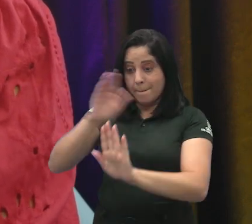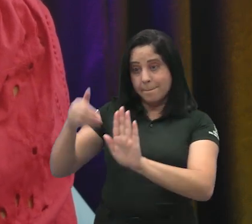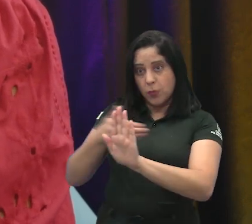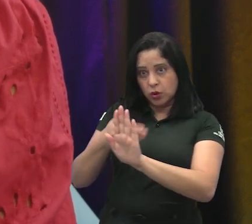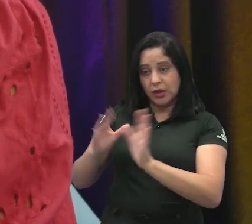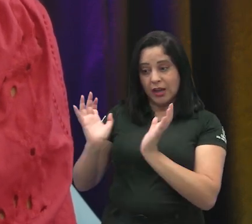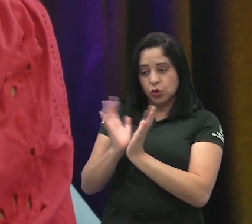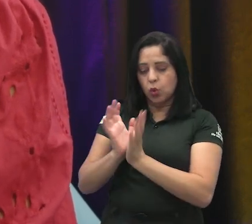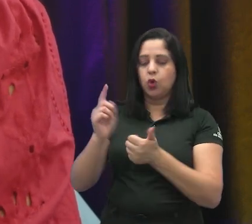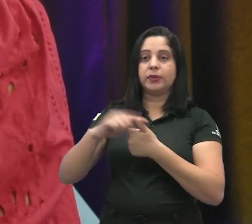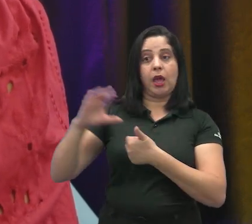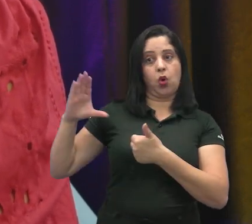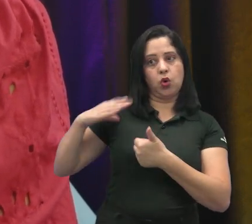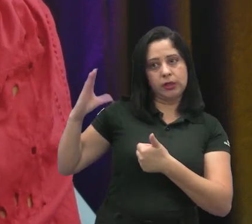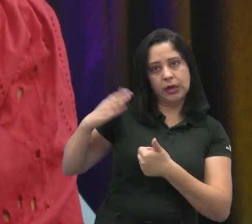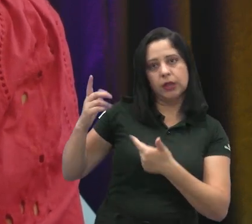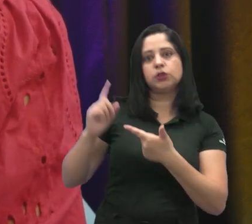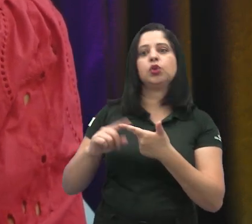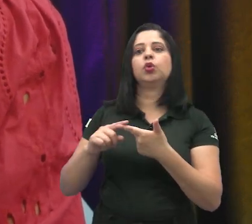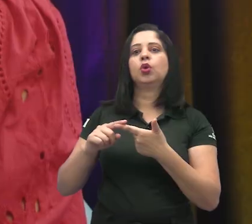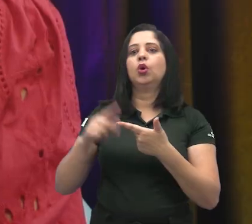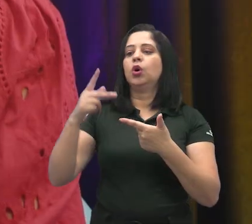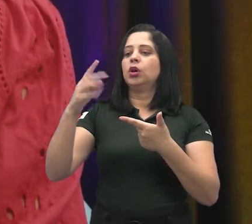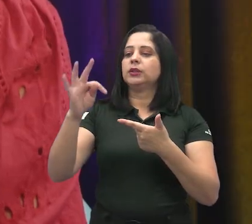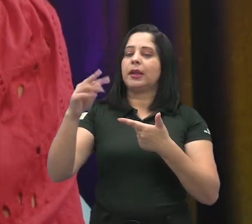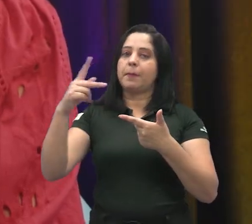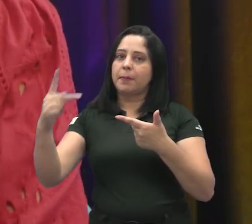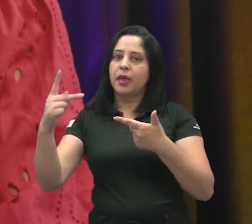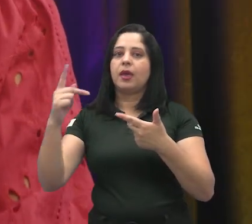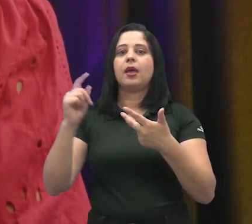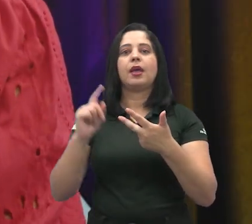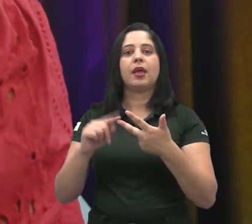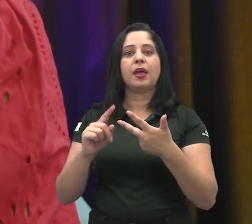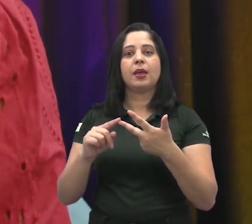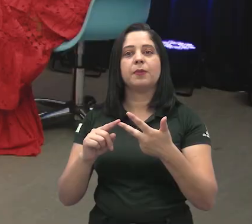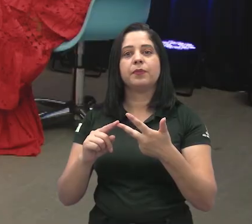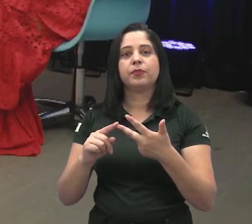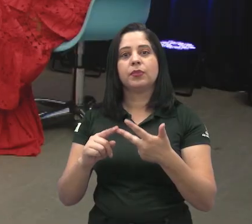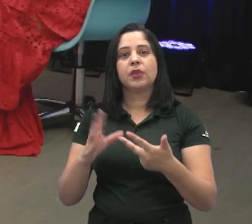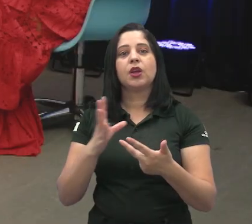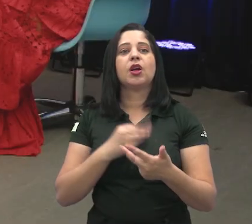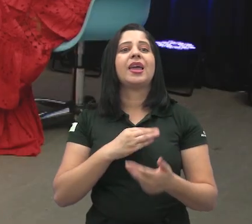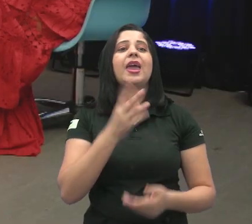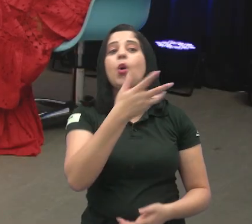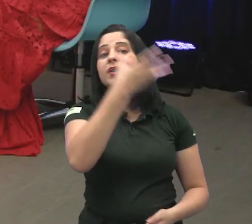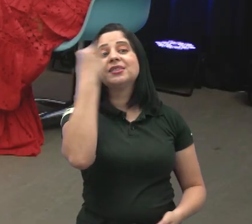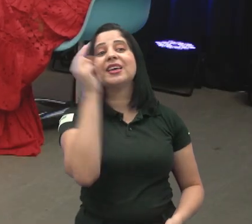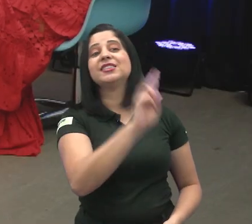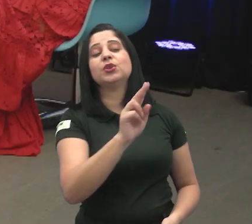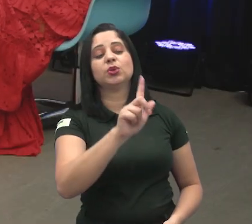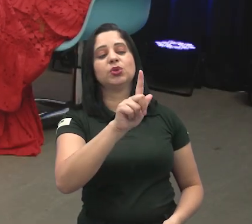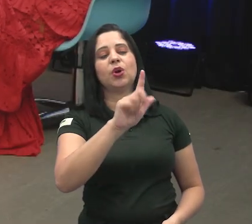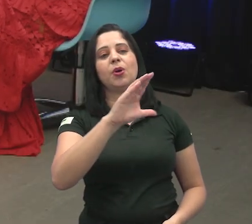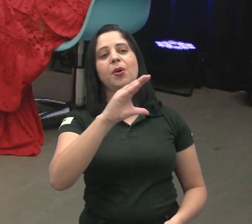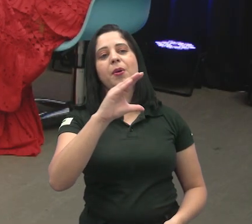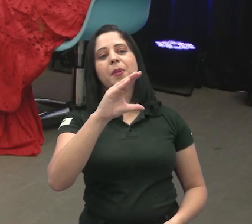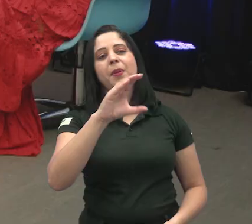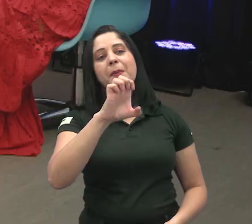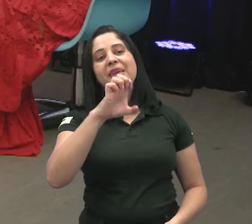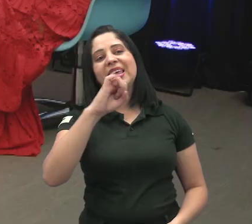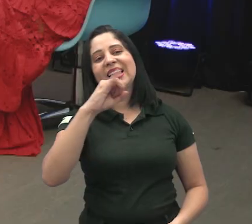envolvida, coordenadores, o pessoal aqui do TP, a Gle, a Bruna. Isso, ia falar da Gleice, esqueci a Gleice. Gleice, me desculpa, Rodrigo. Gleice, te